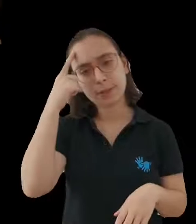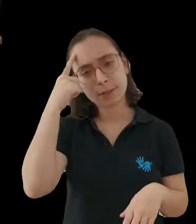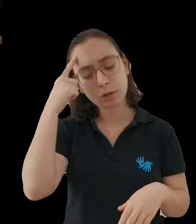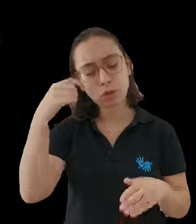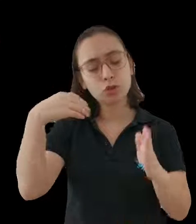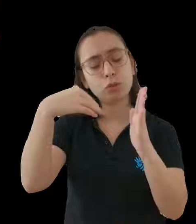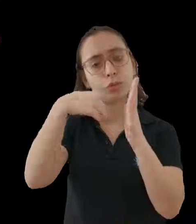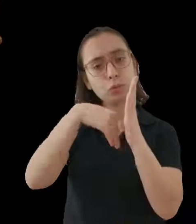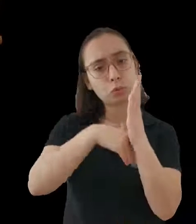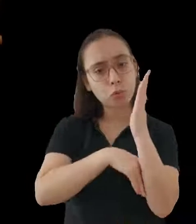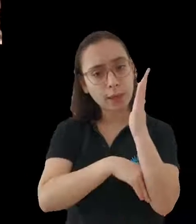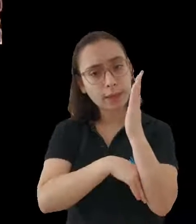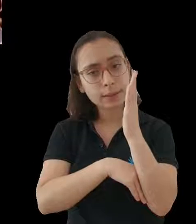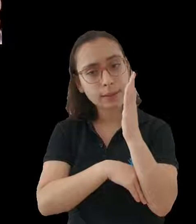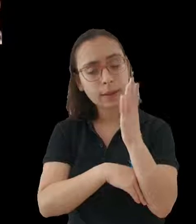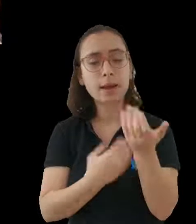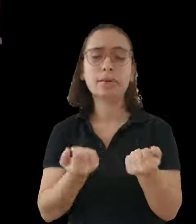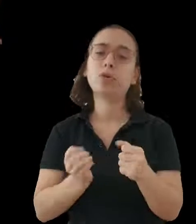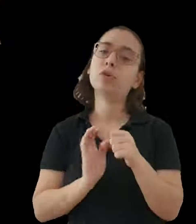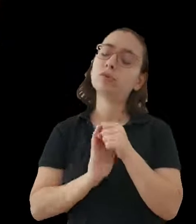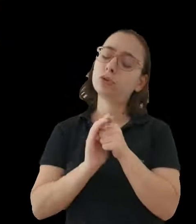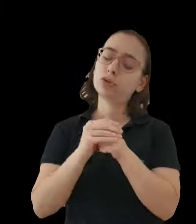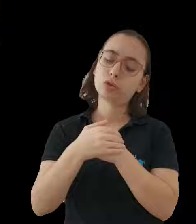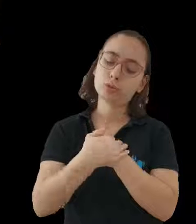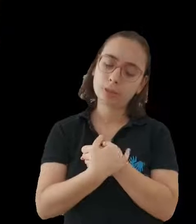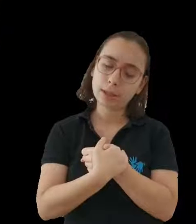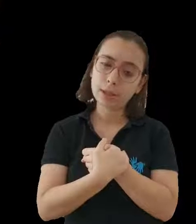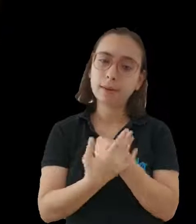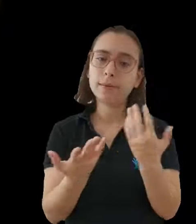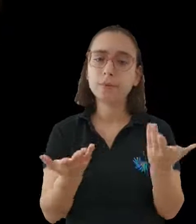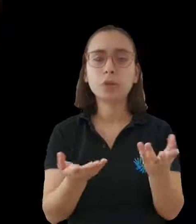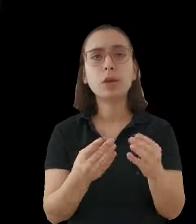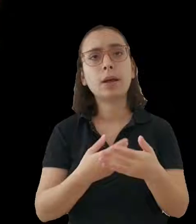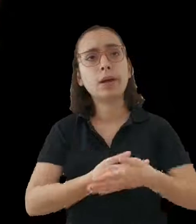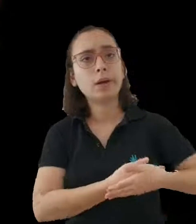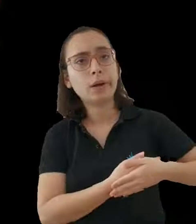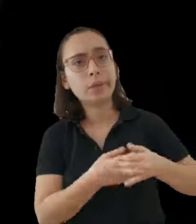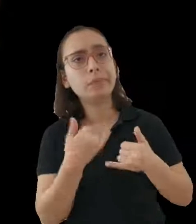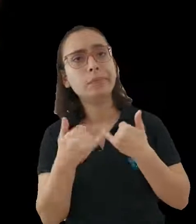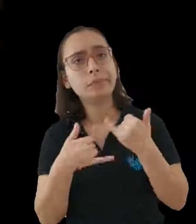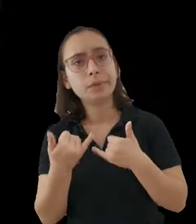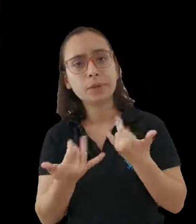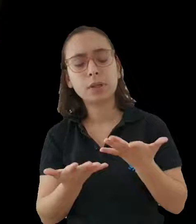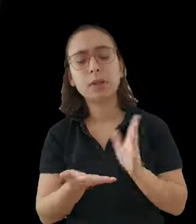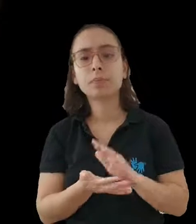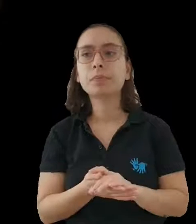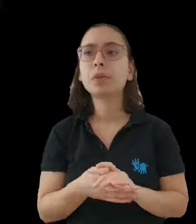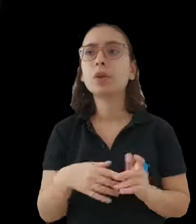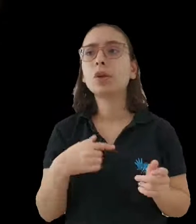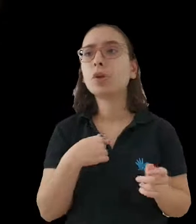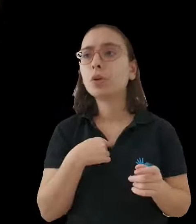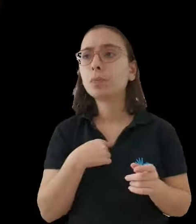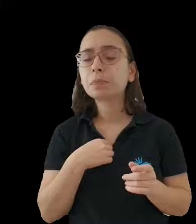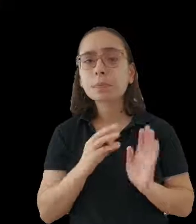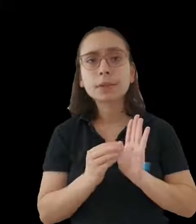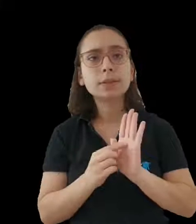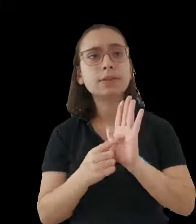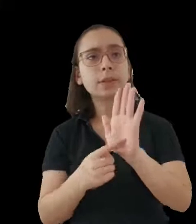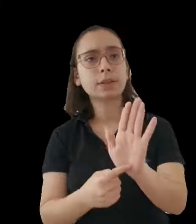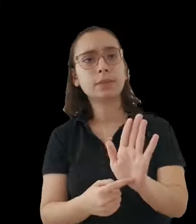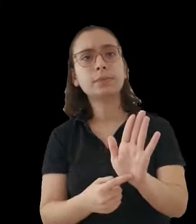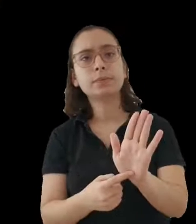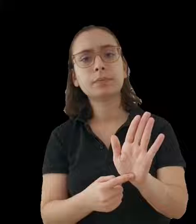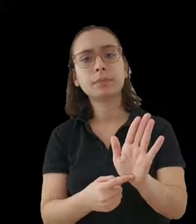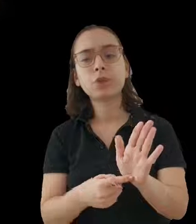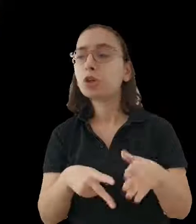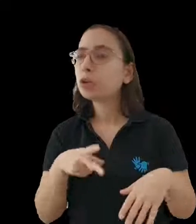pensada onde eu vou esconder, se tiver na cena, onde eu vou esconder esse boneco, ou eu tenho que deixar ele à